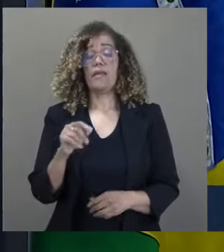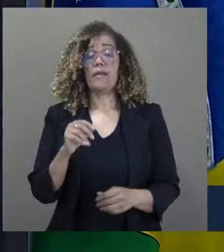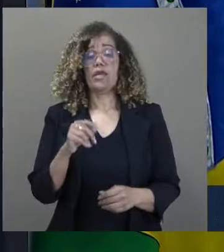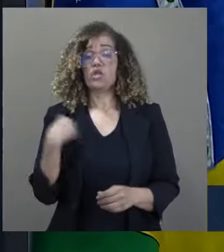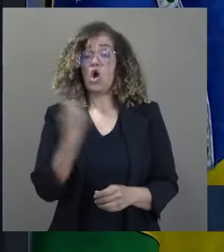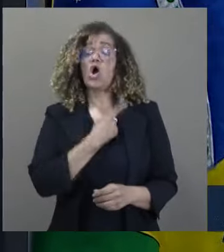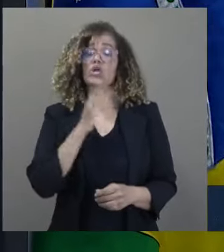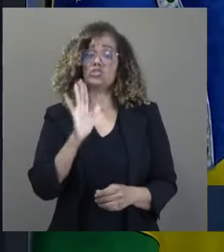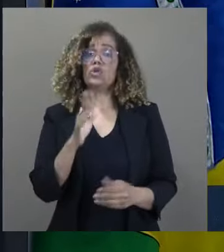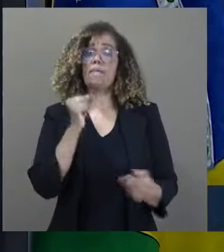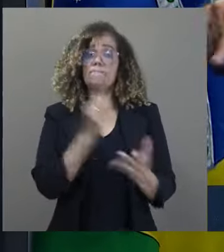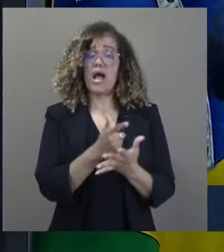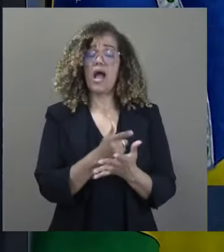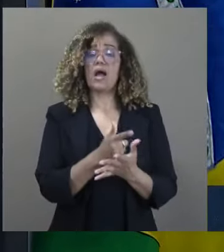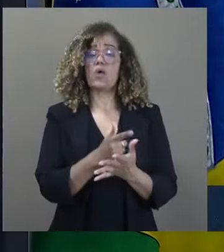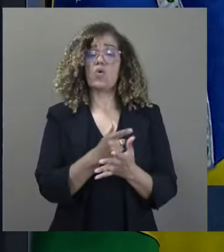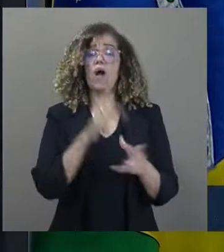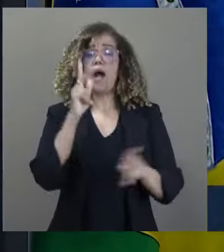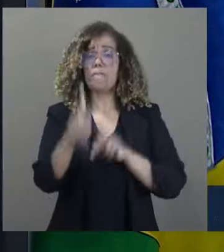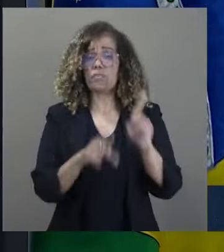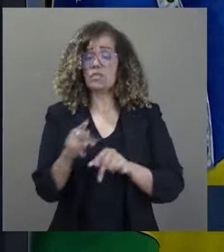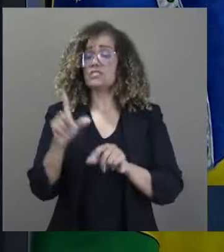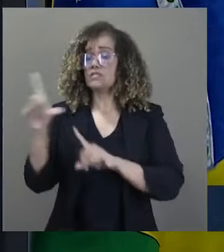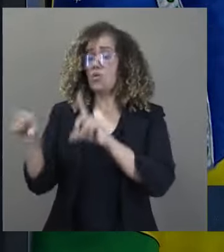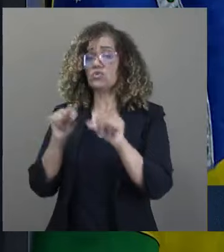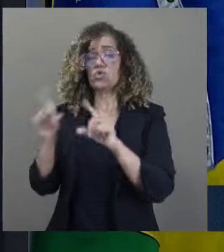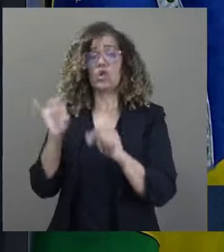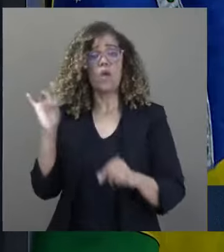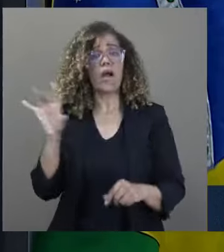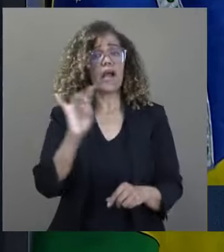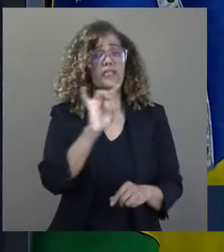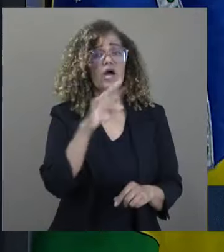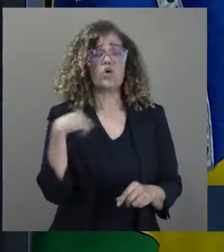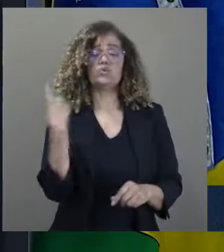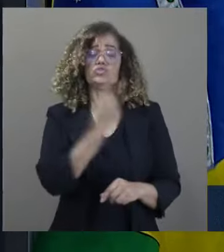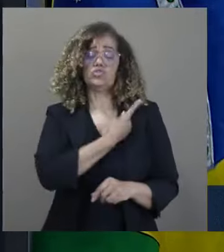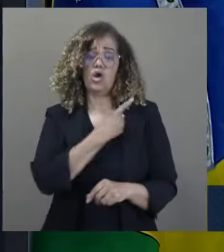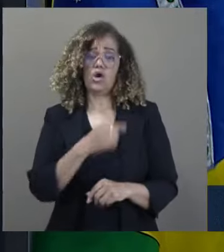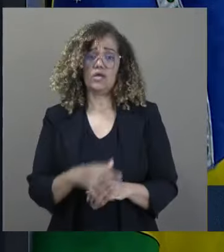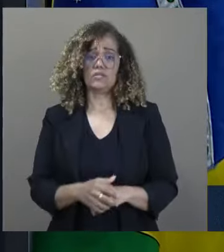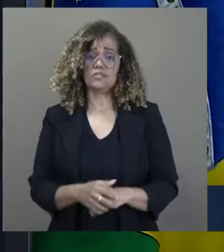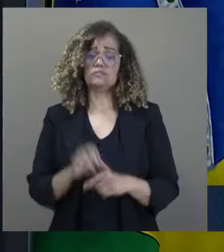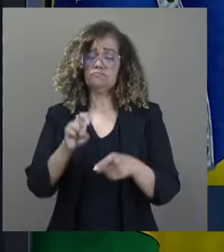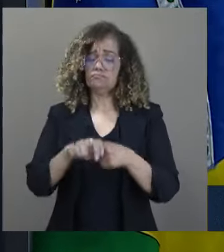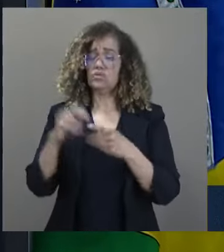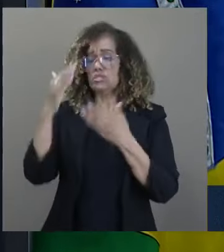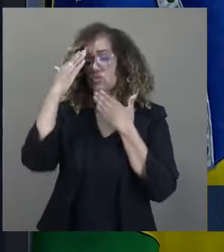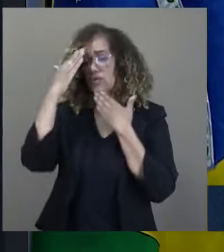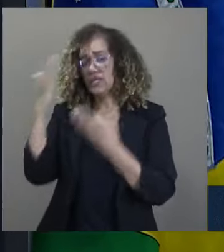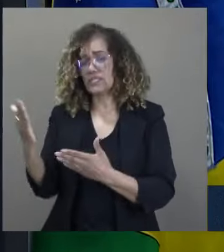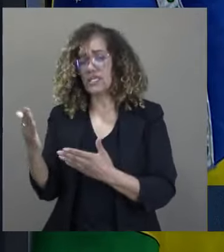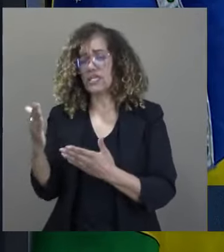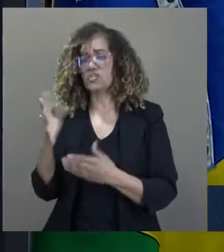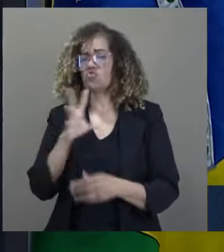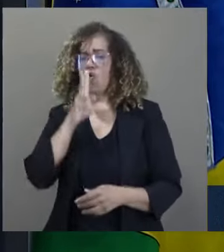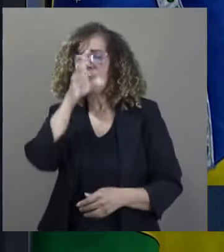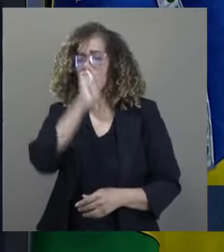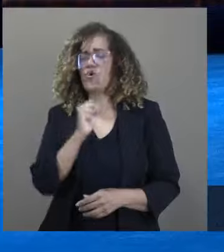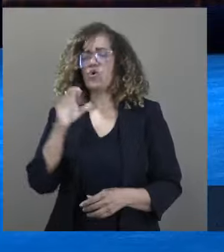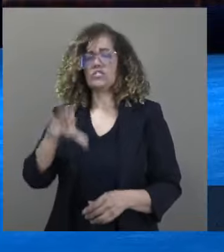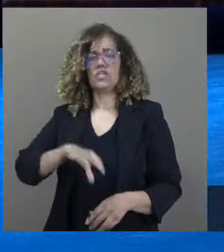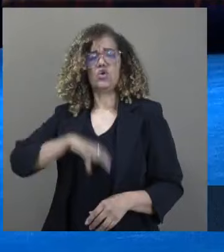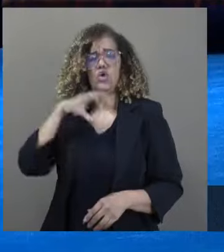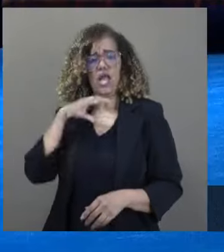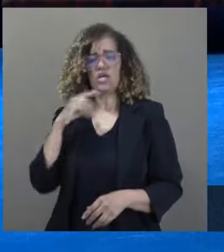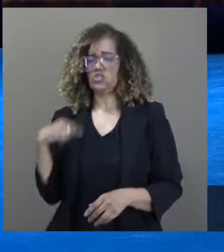para isso que a população trouxe cada um de nós. Então, presidente, dentro do tempo, agradeço e desejo ao senhor força e coragem para que a gente